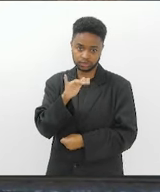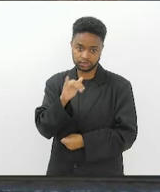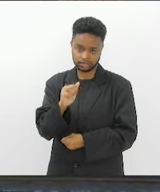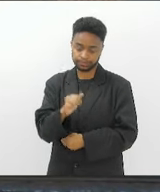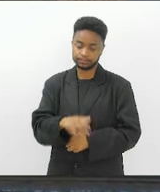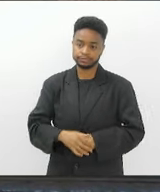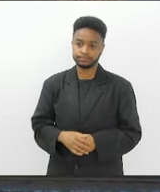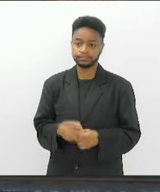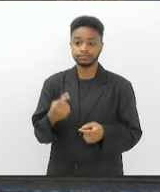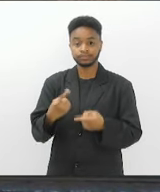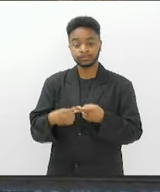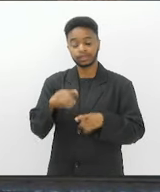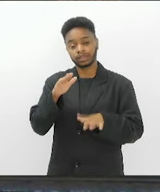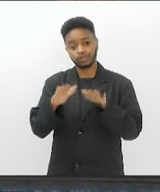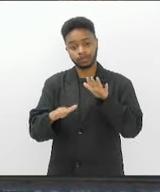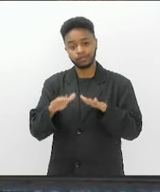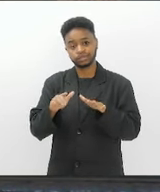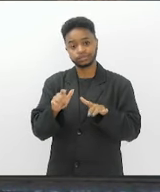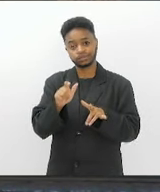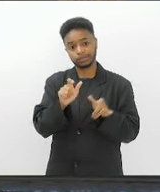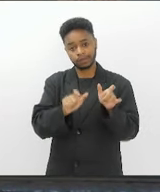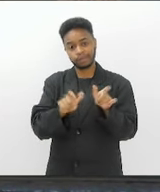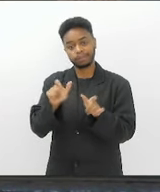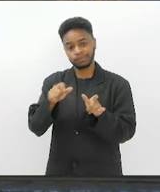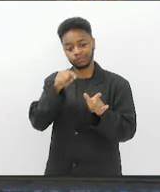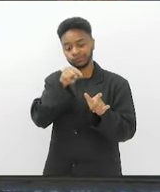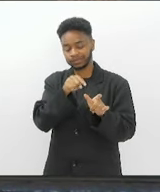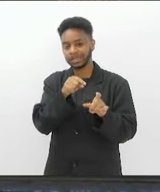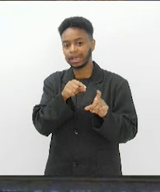Talvez uma das pessoas desse plenário que mais sabe